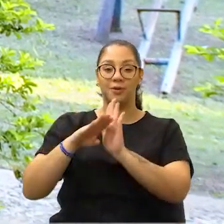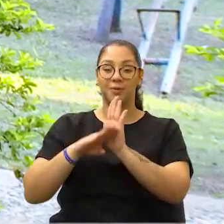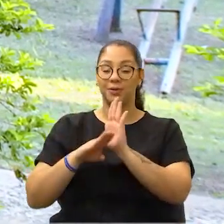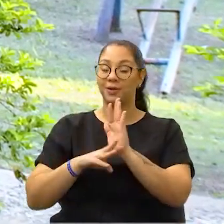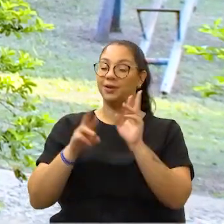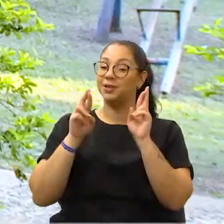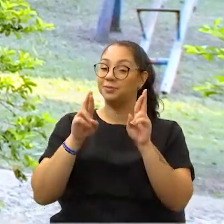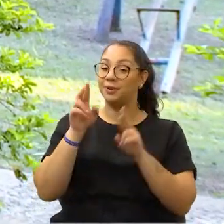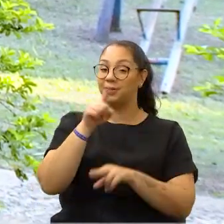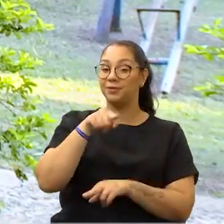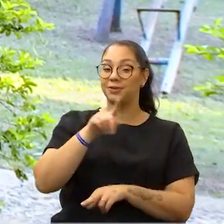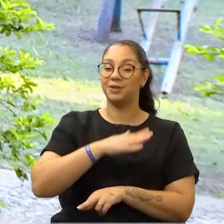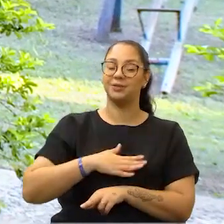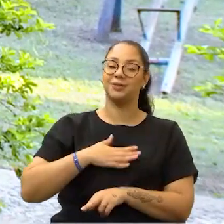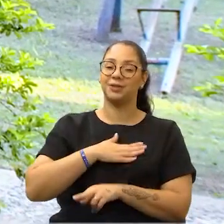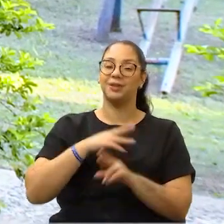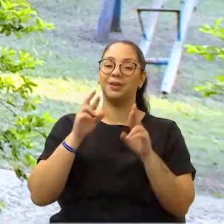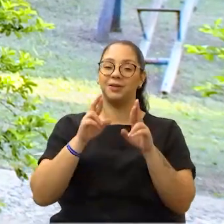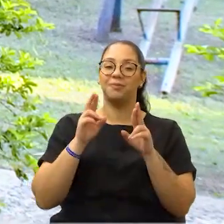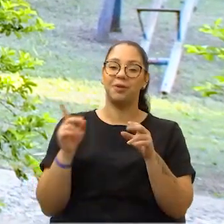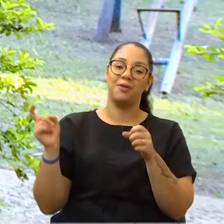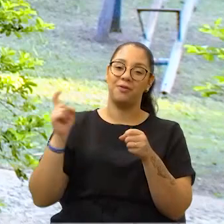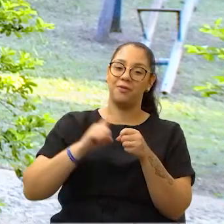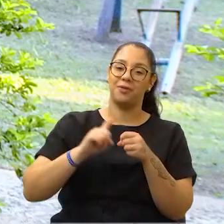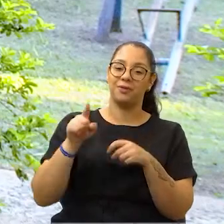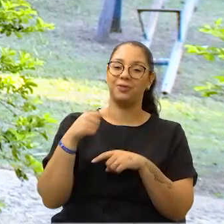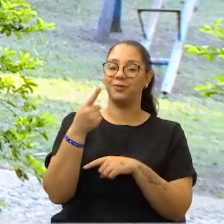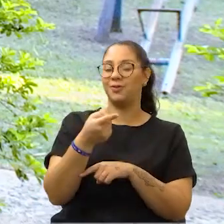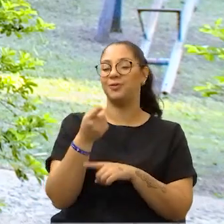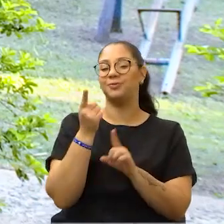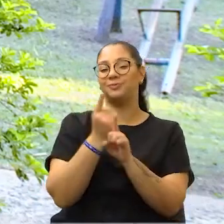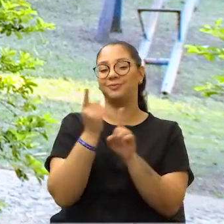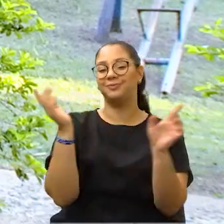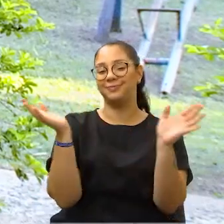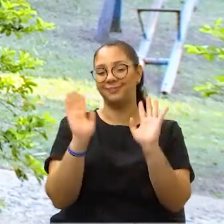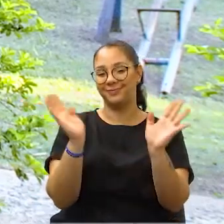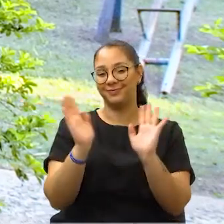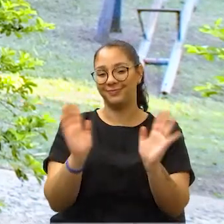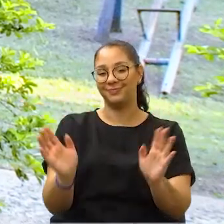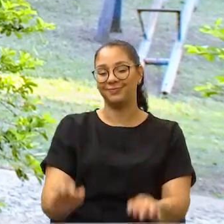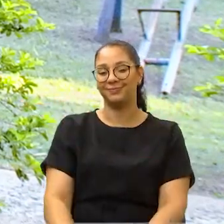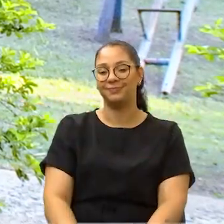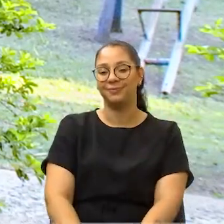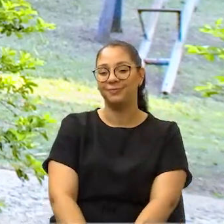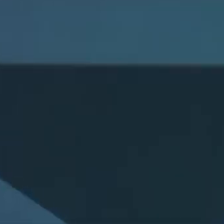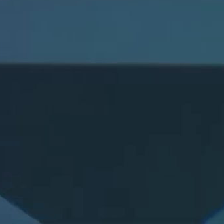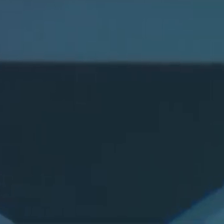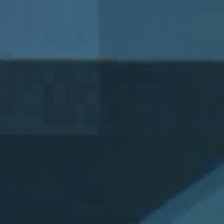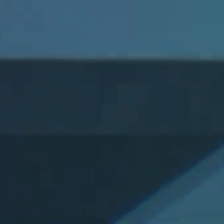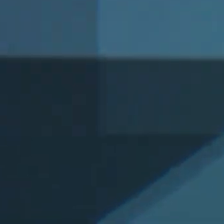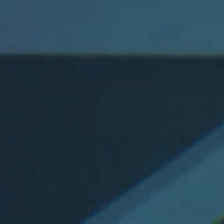programas da nossa grade. Eu espero que vocês tenham gostado e eu aguardo vocês na próxima edição. Tchau, tchau.